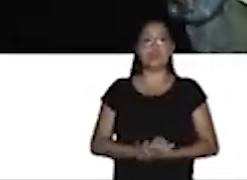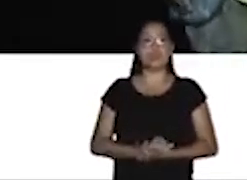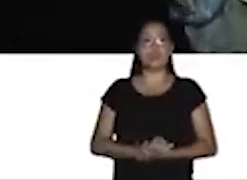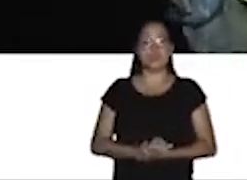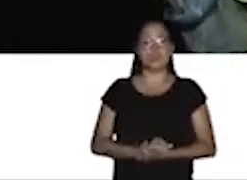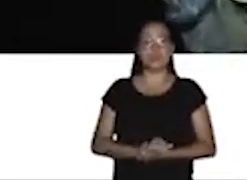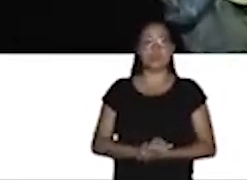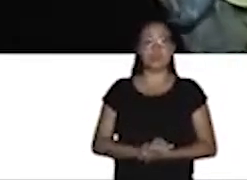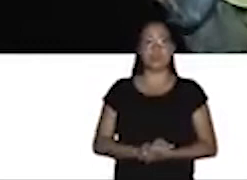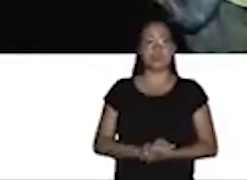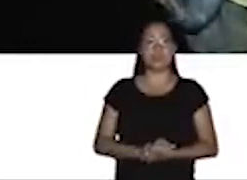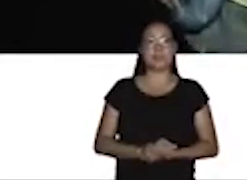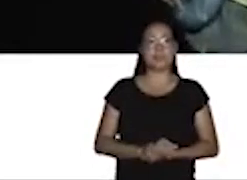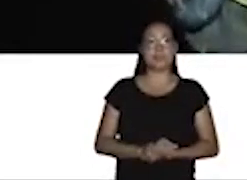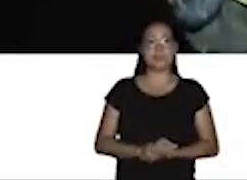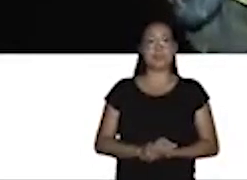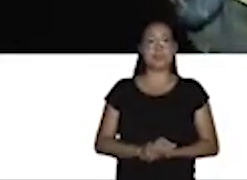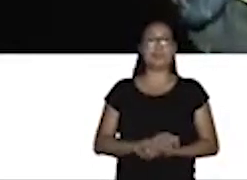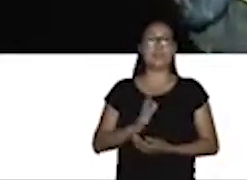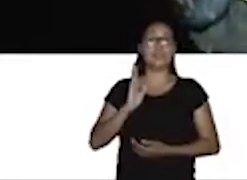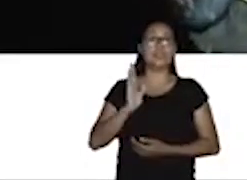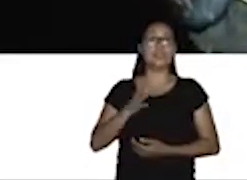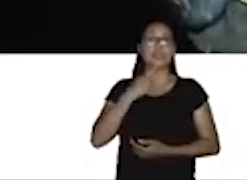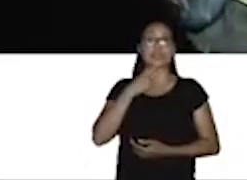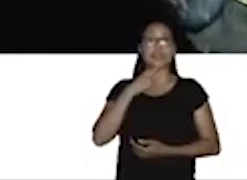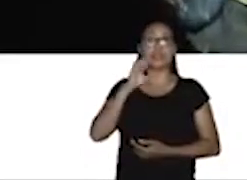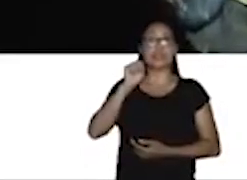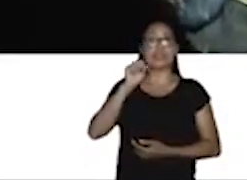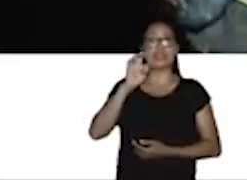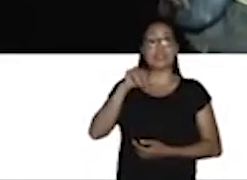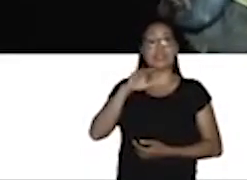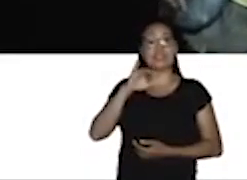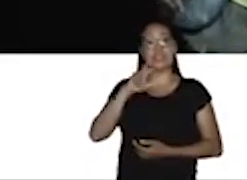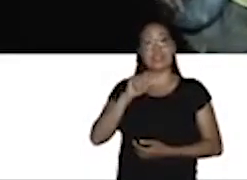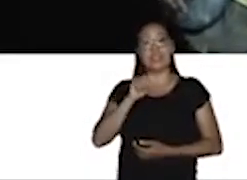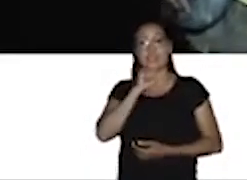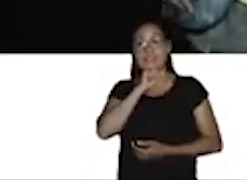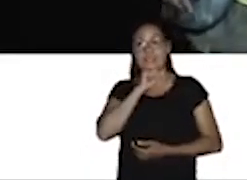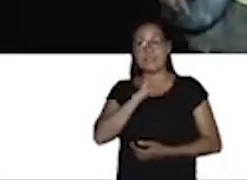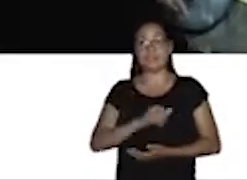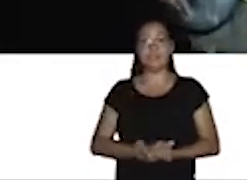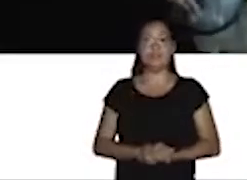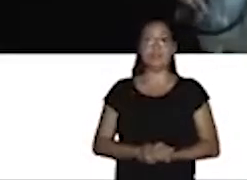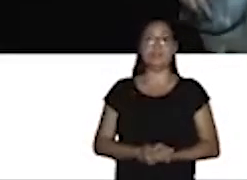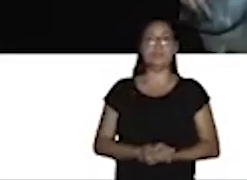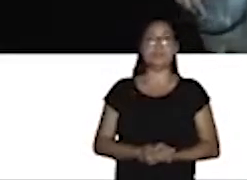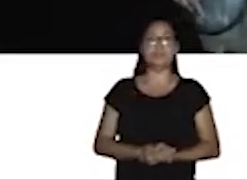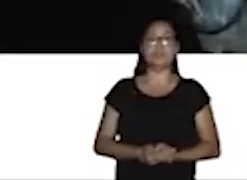Credo. Eu passei em Estância Velha. Eu passei a velha na Estância.